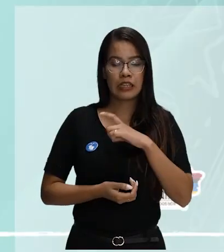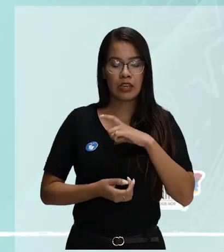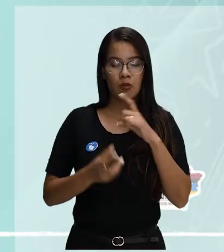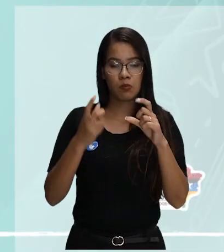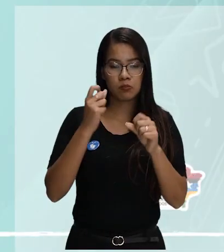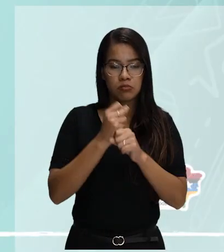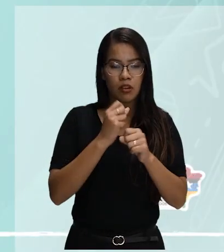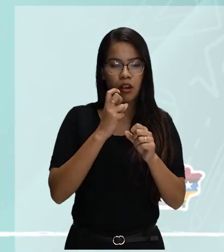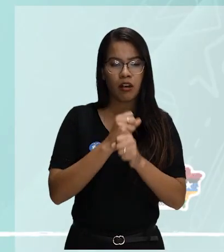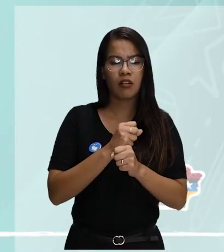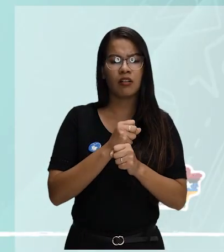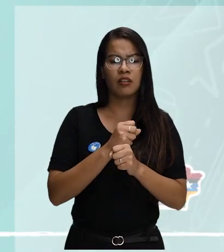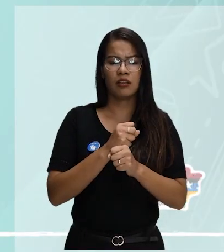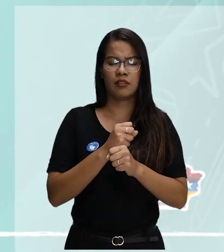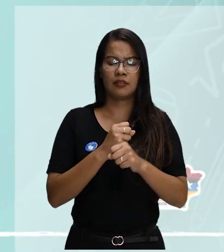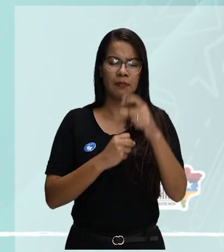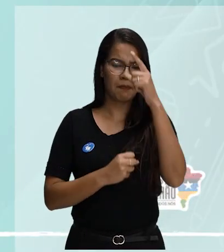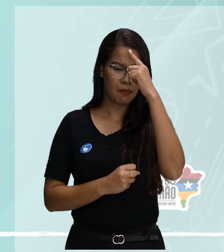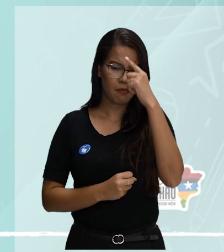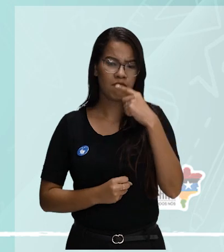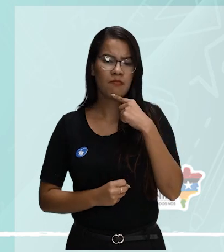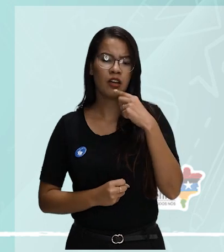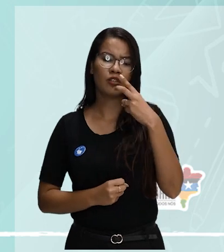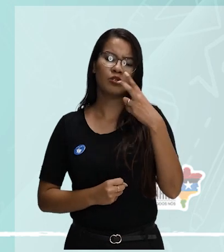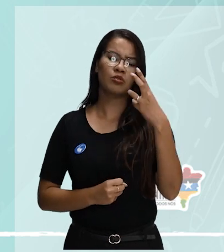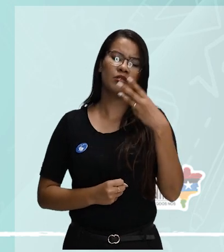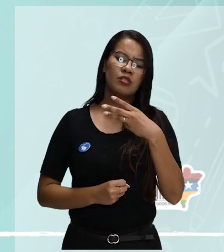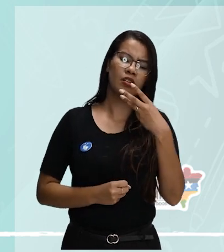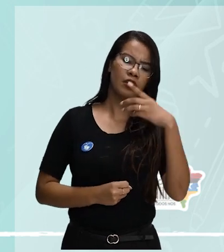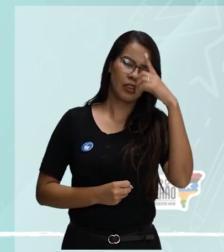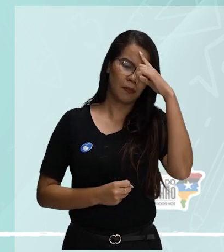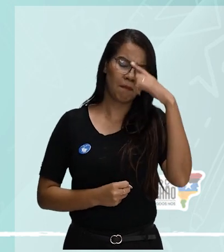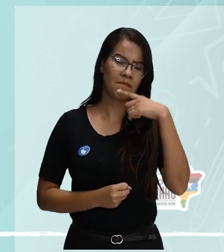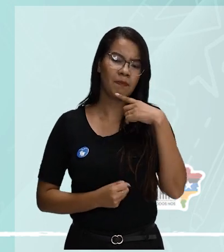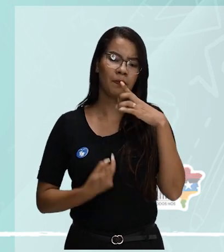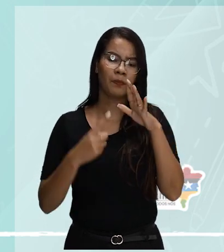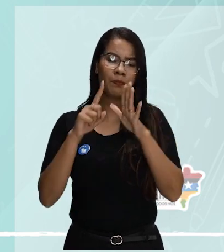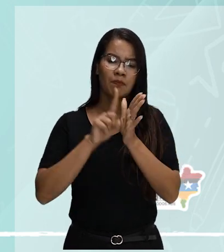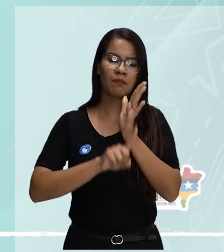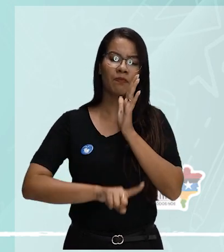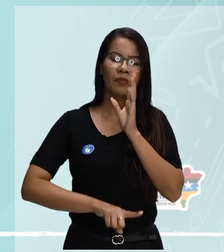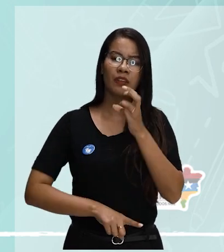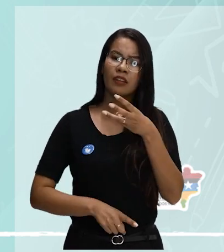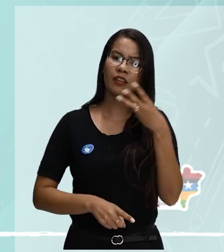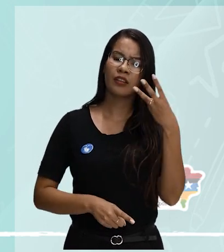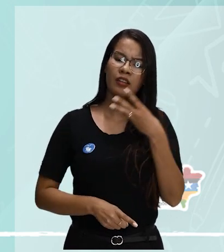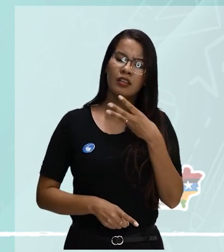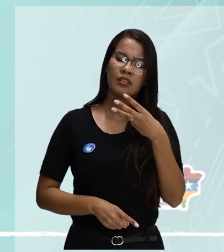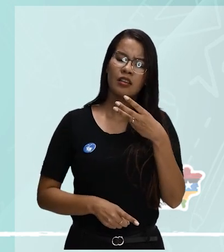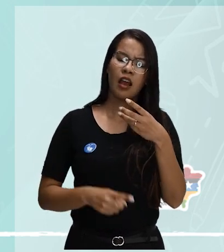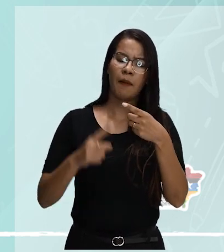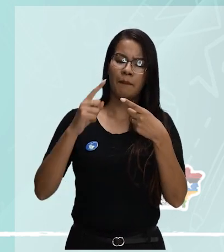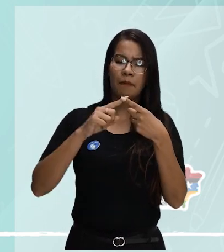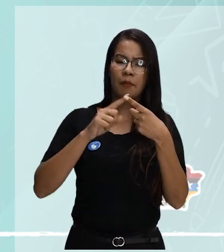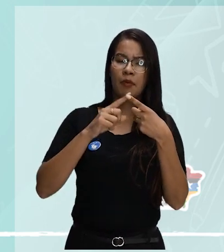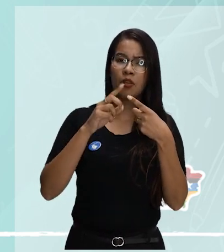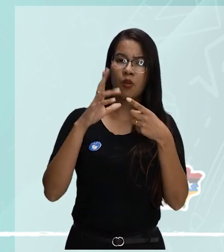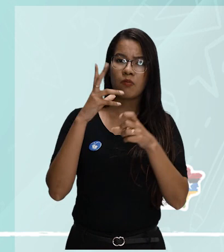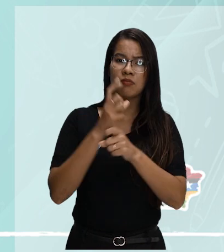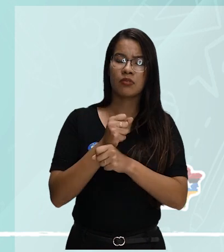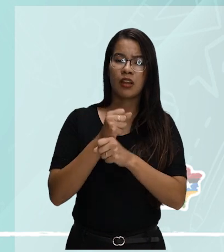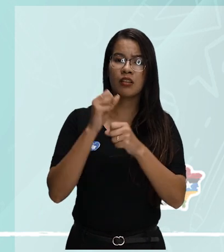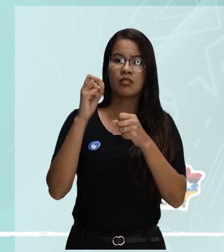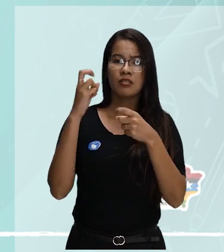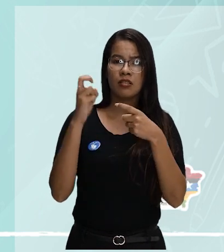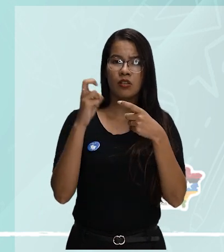menos 3. Olha, a imagem do 3 deu 5. E a imagem do menos 3 também